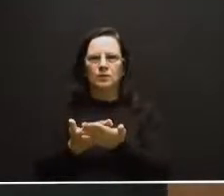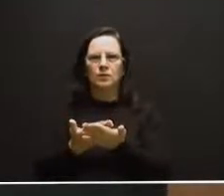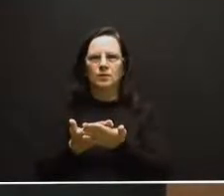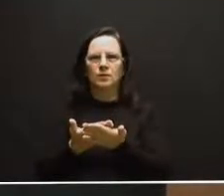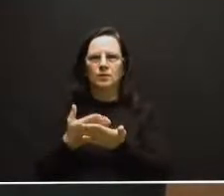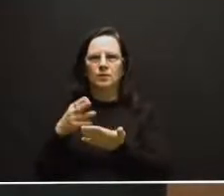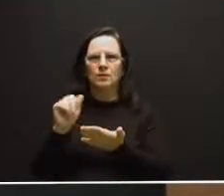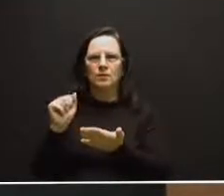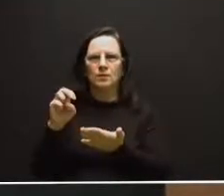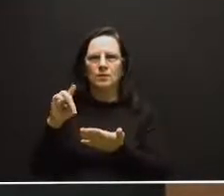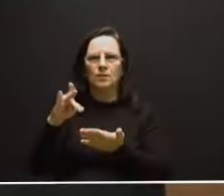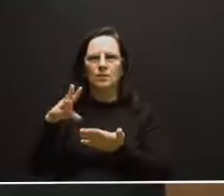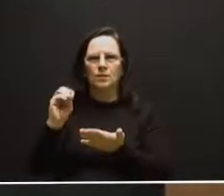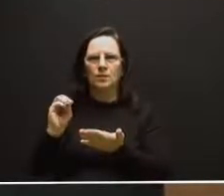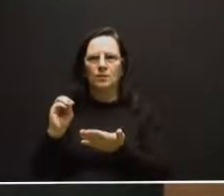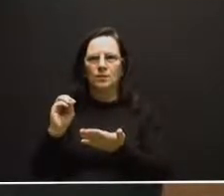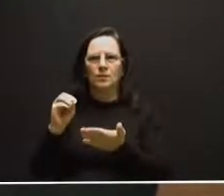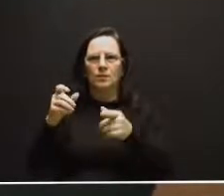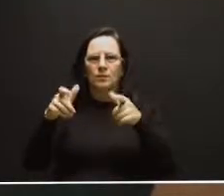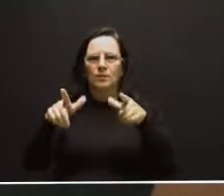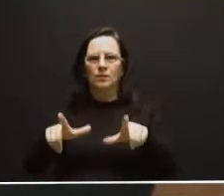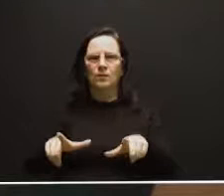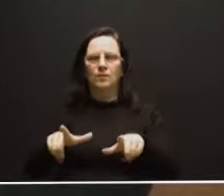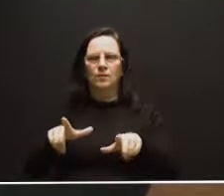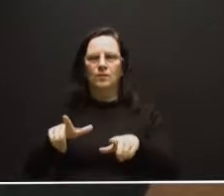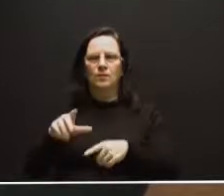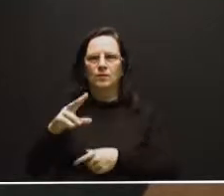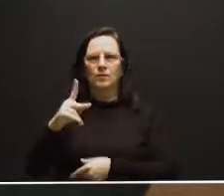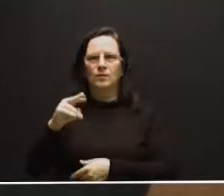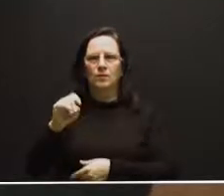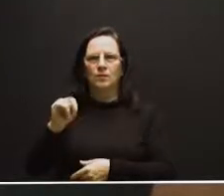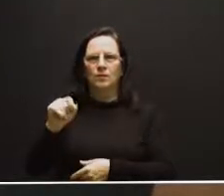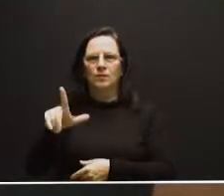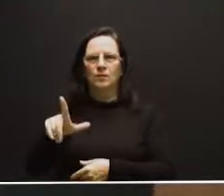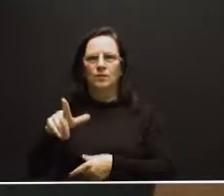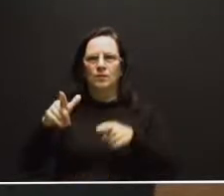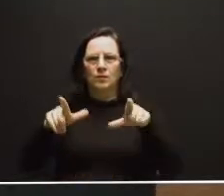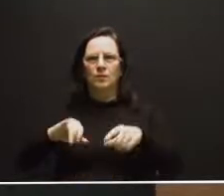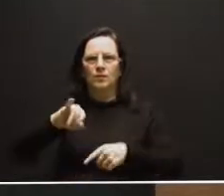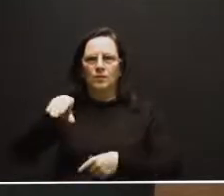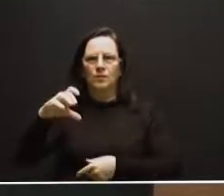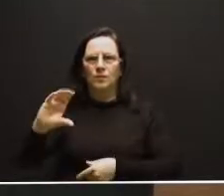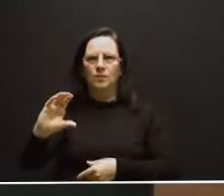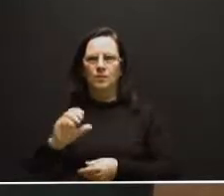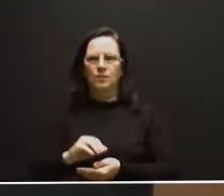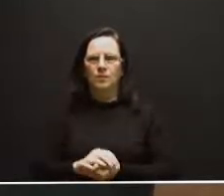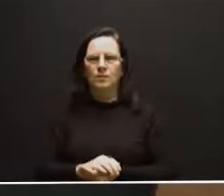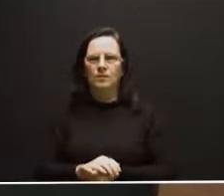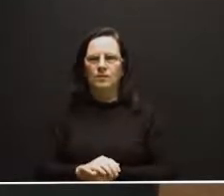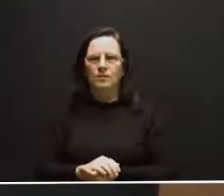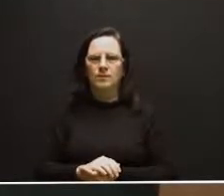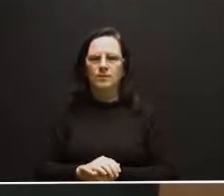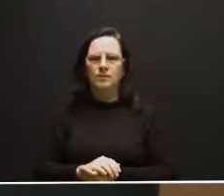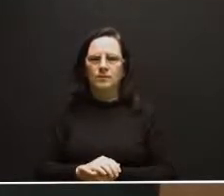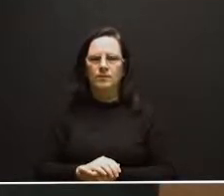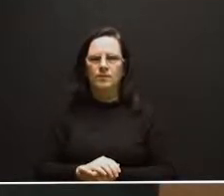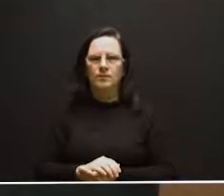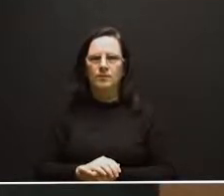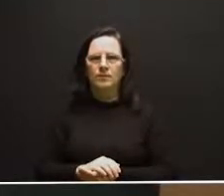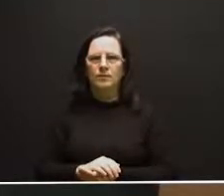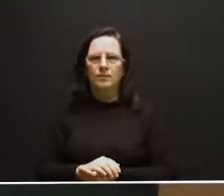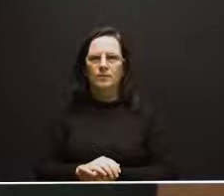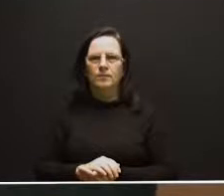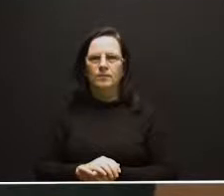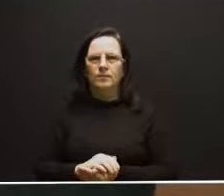antonio ortega domingues na rua portugal no jardim casqueiro encaminha-se manutenção nos